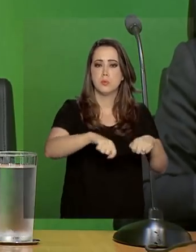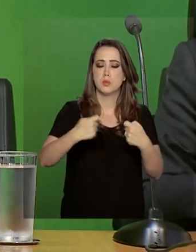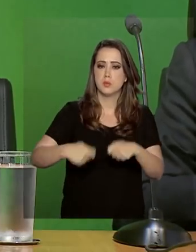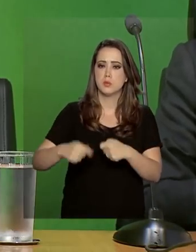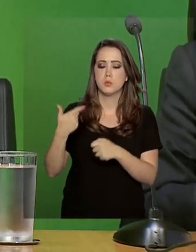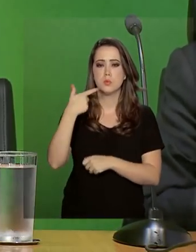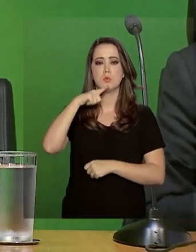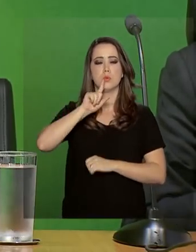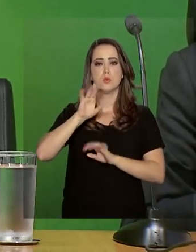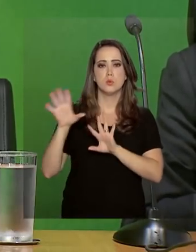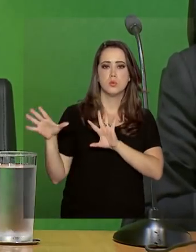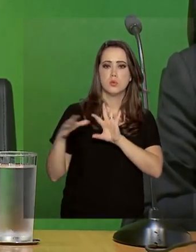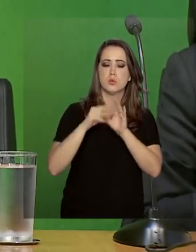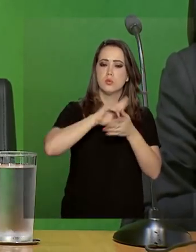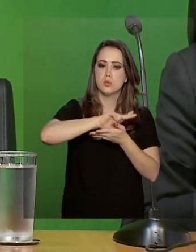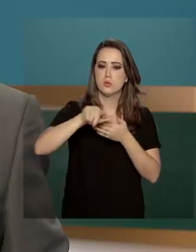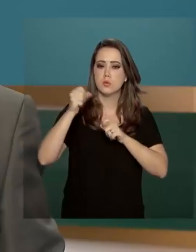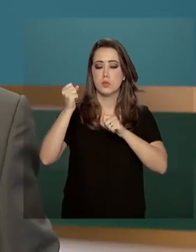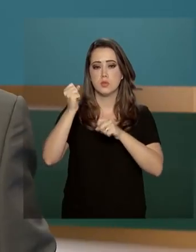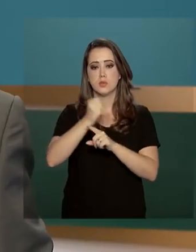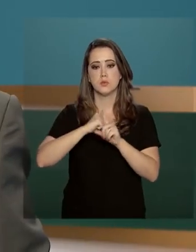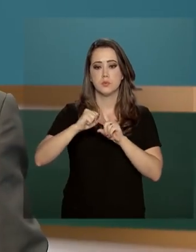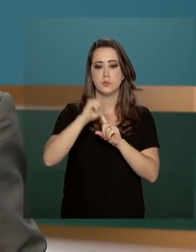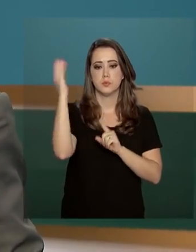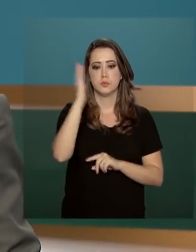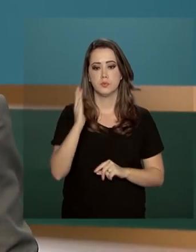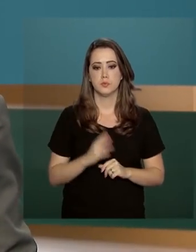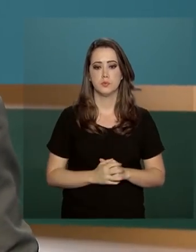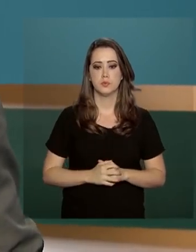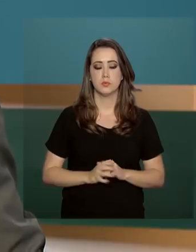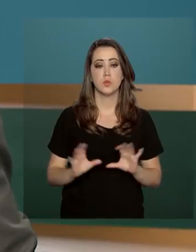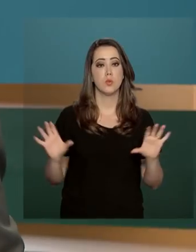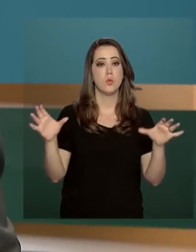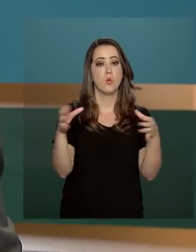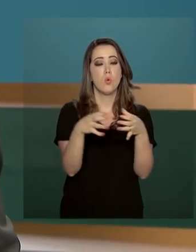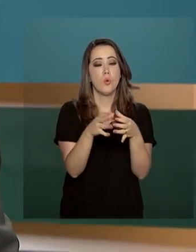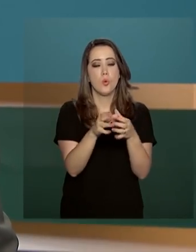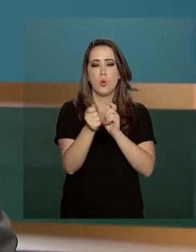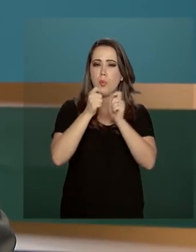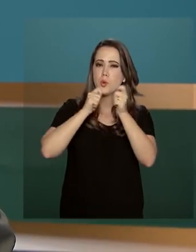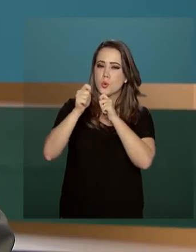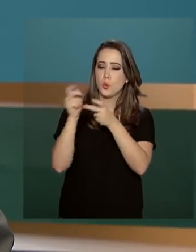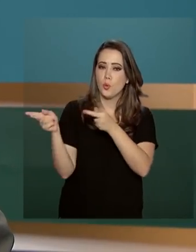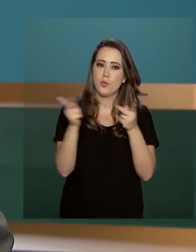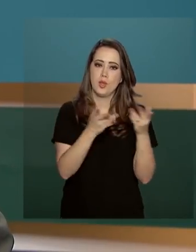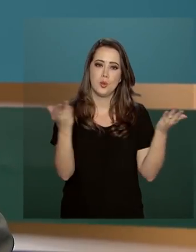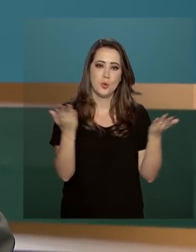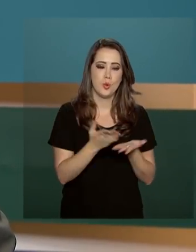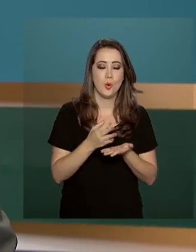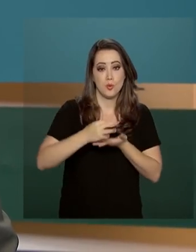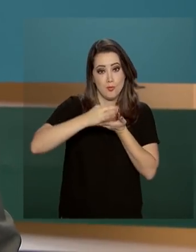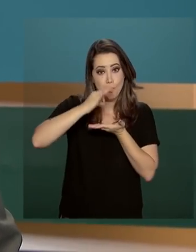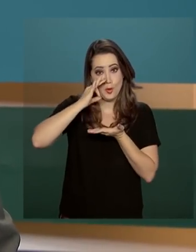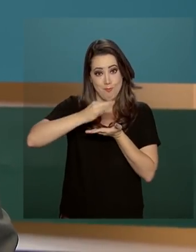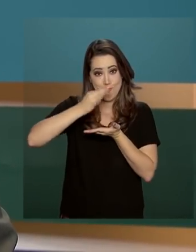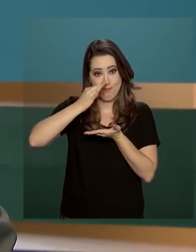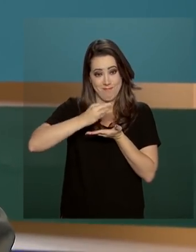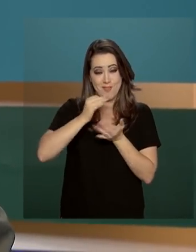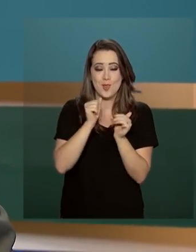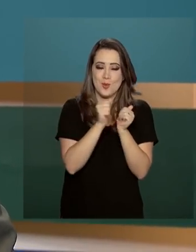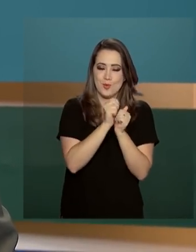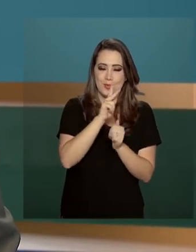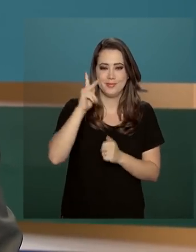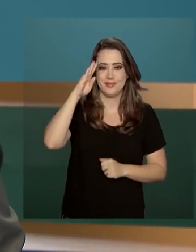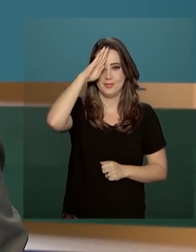alcançar o conjunto da sociedade brasileira. Um grupo de jornalistas foi convidado hoje para um café da manhã com o presidente